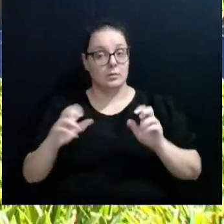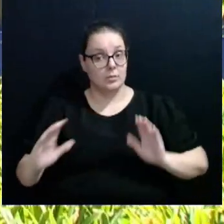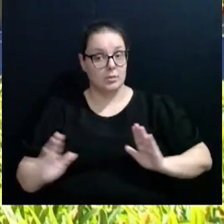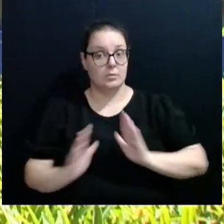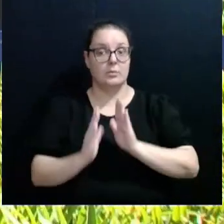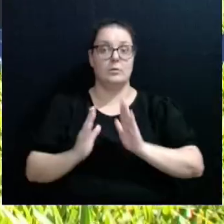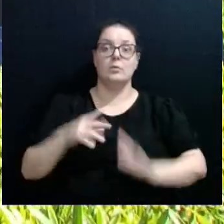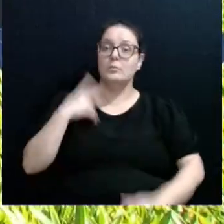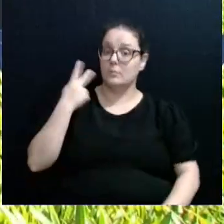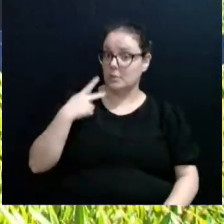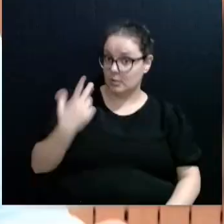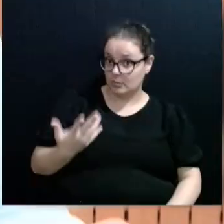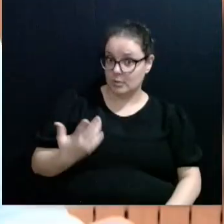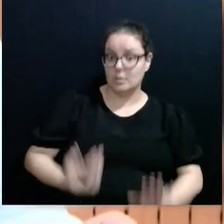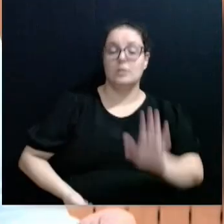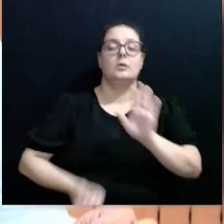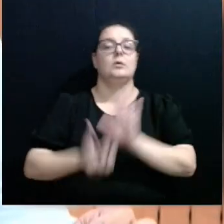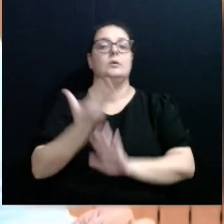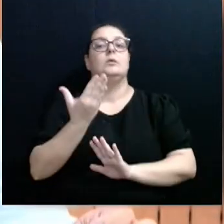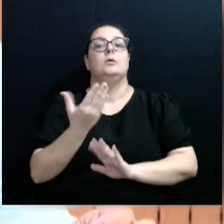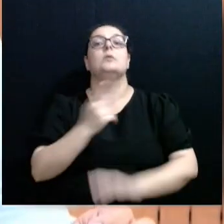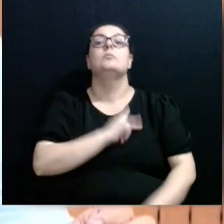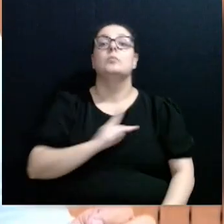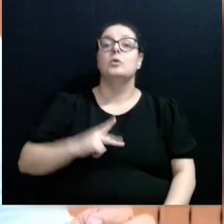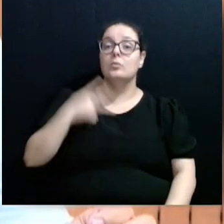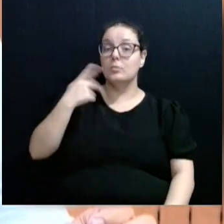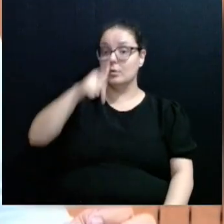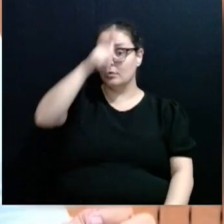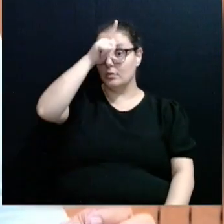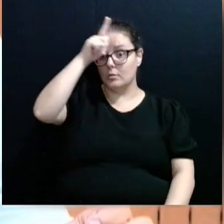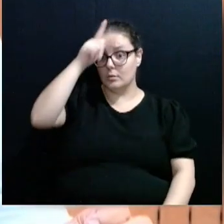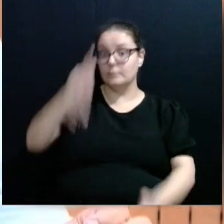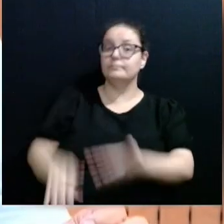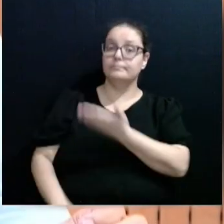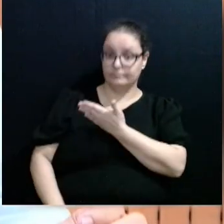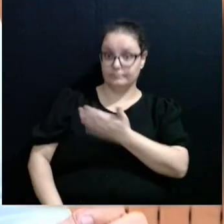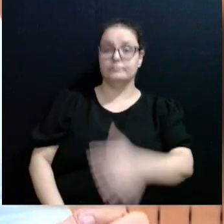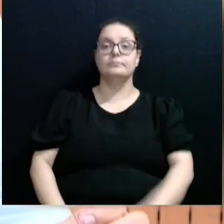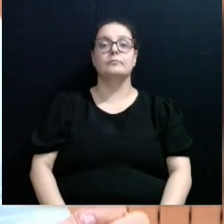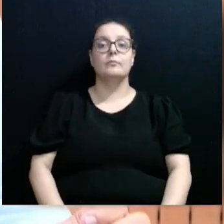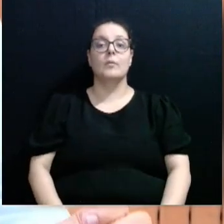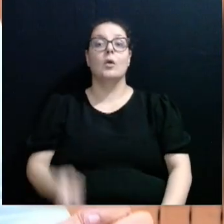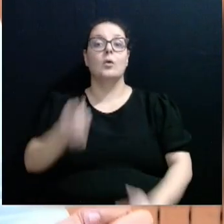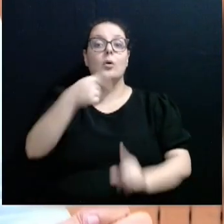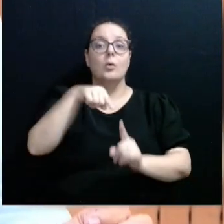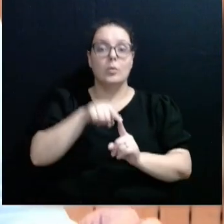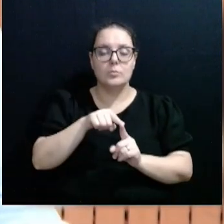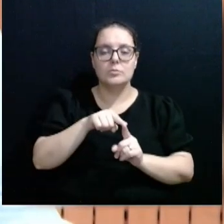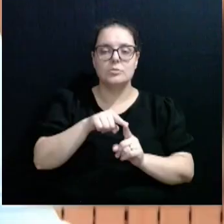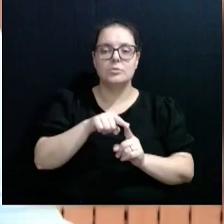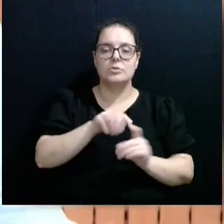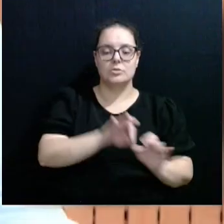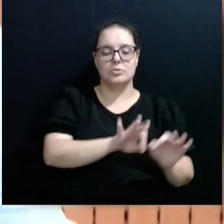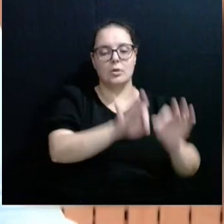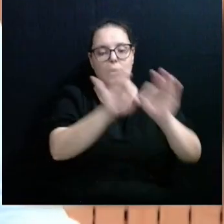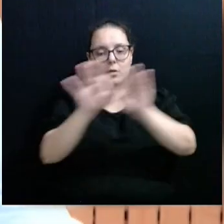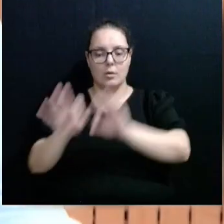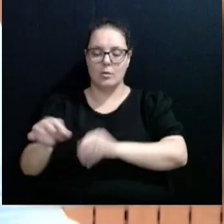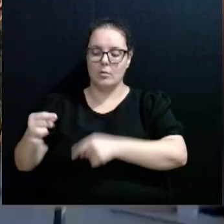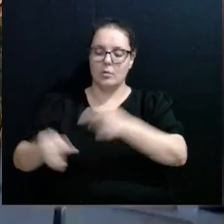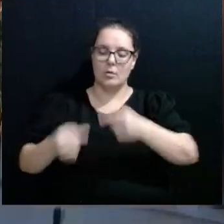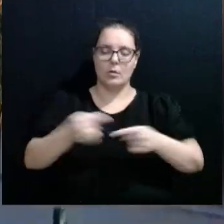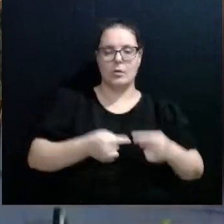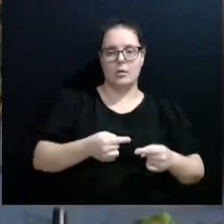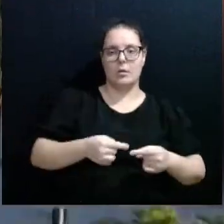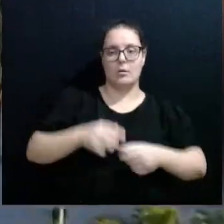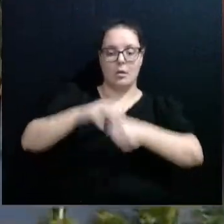parlamentar, criada e presidida pelo vereador Gustavo Peta, com a finalidade de acompanhar e debater a ameaça de